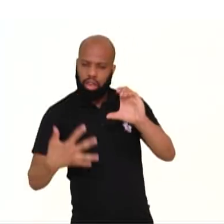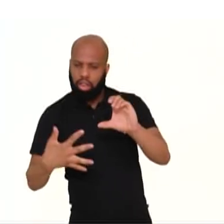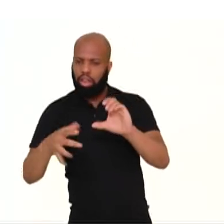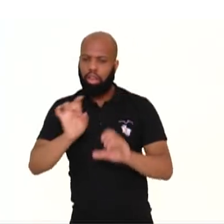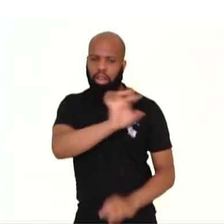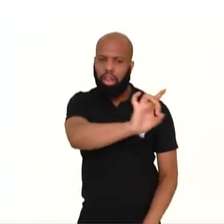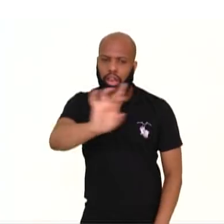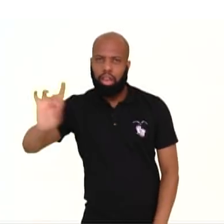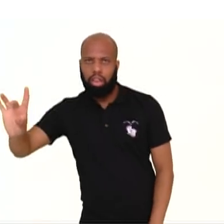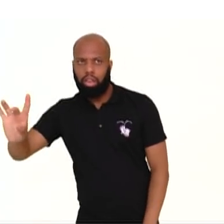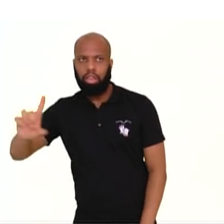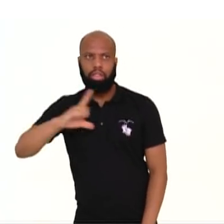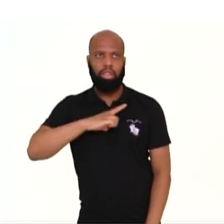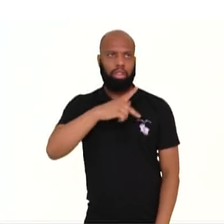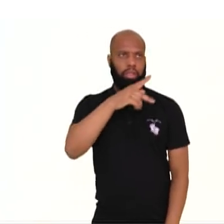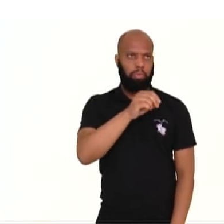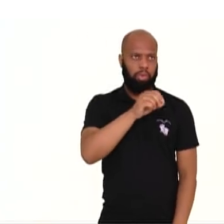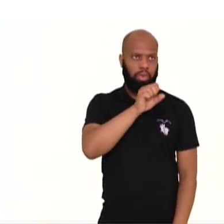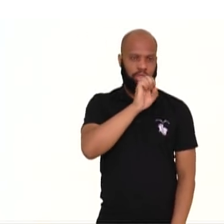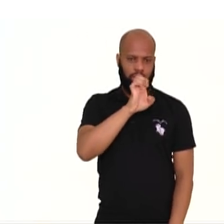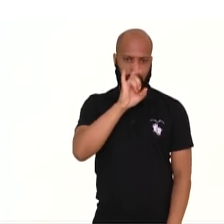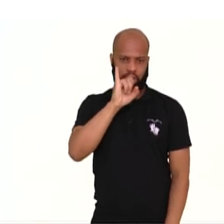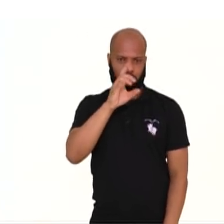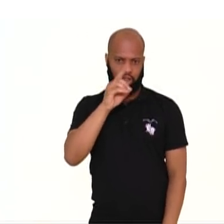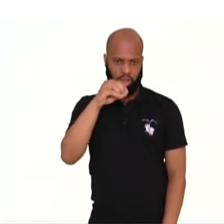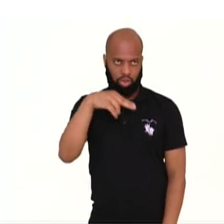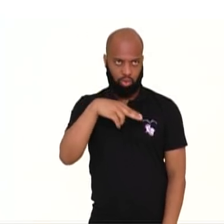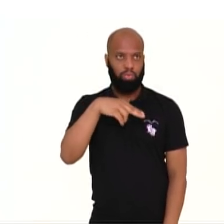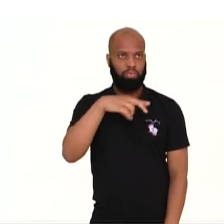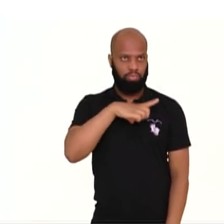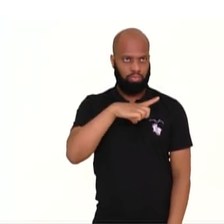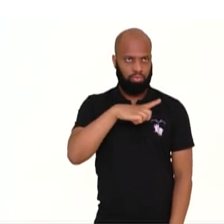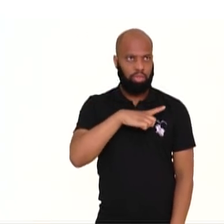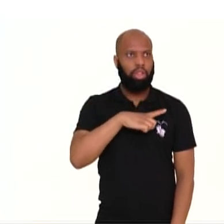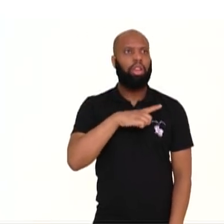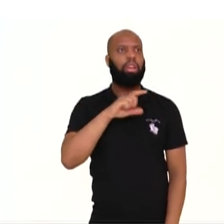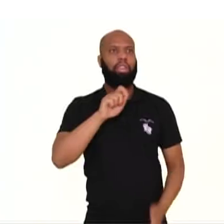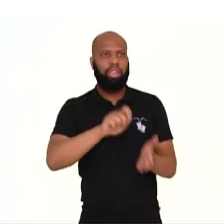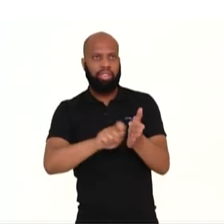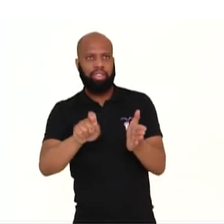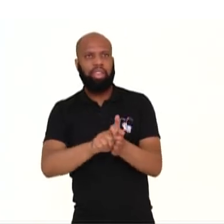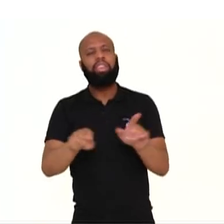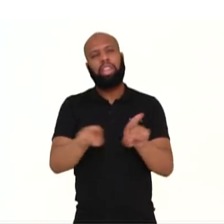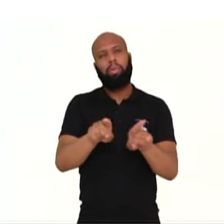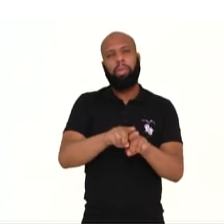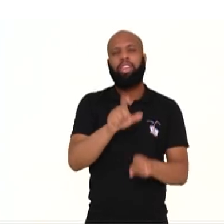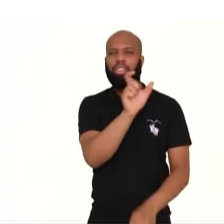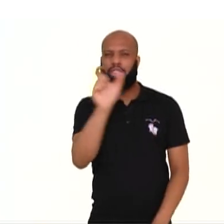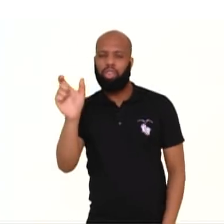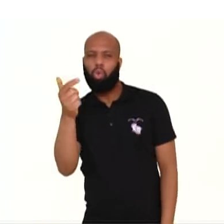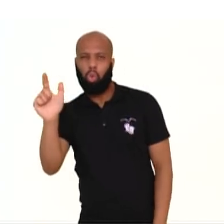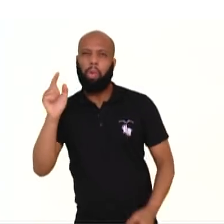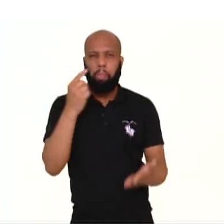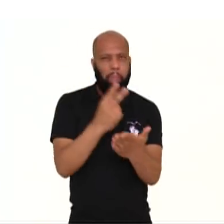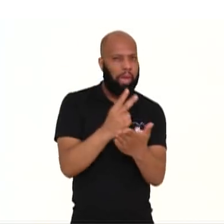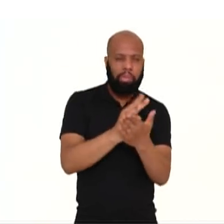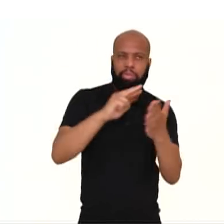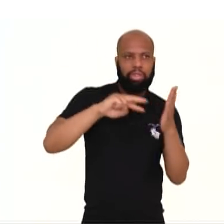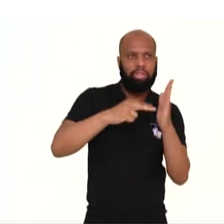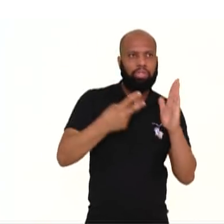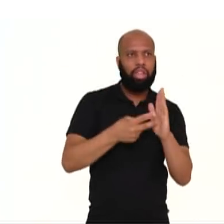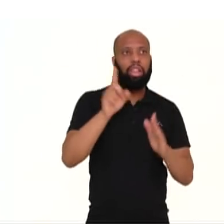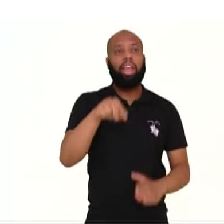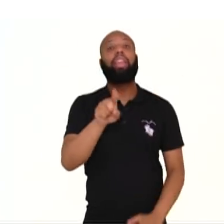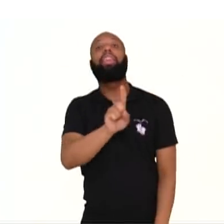particulares. Poseidon, ou Poseidon, com 2 S, também é escrito Poseidon. Por exemplo, ele